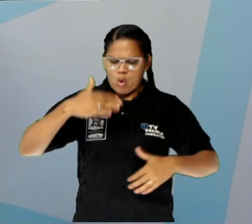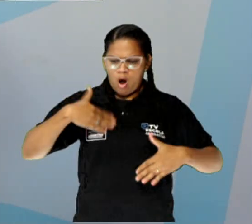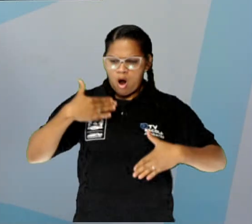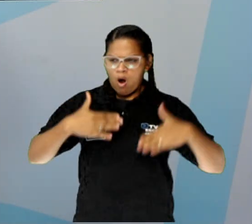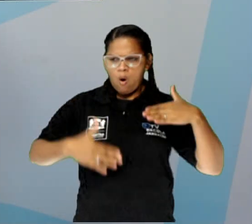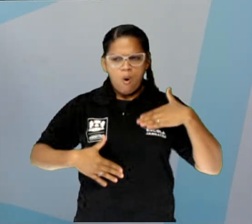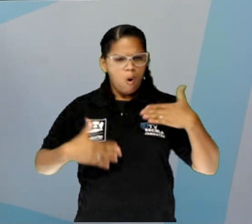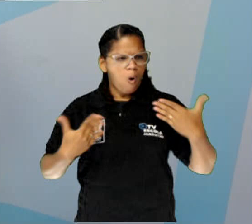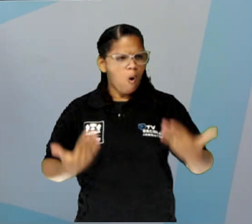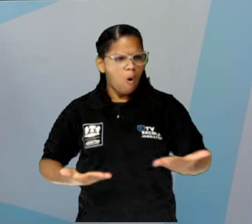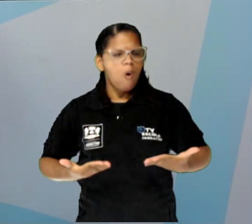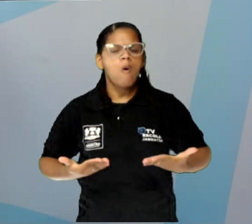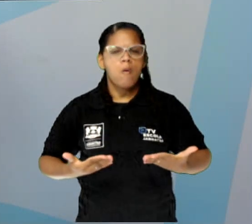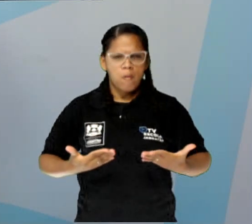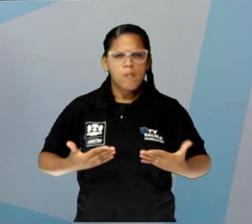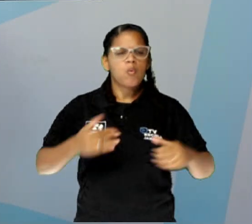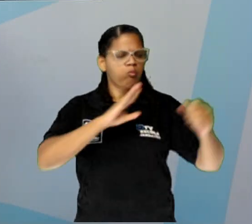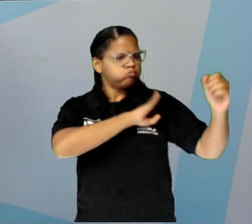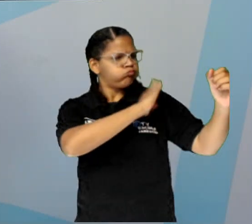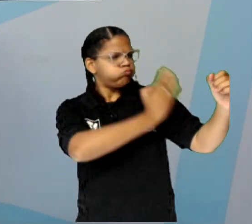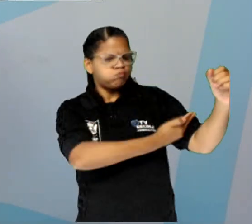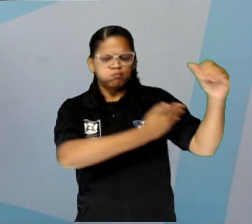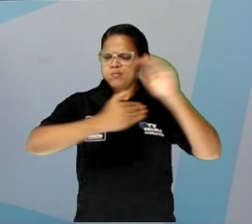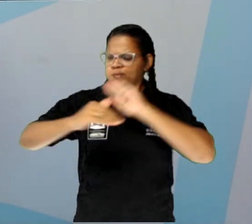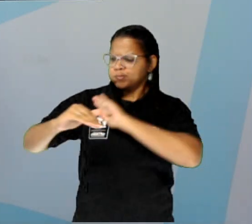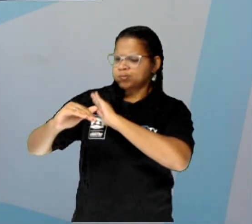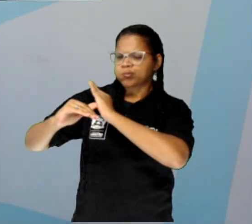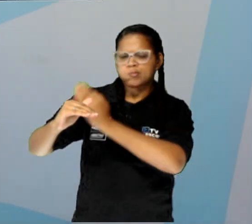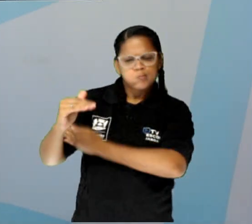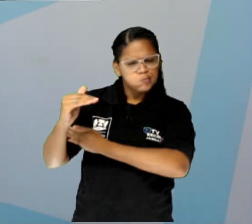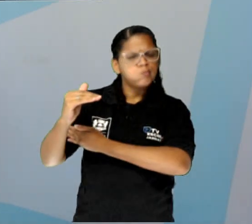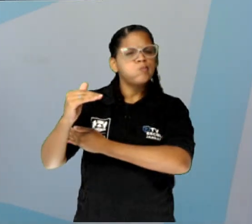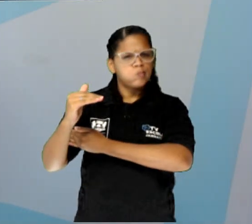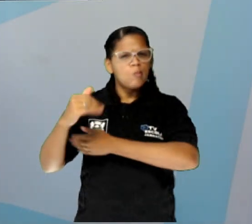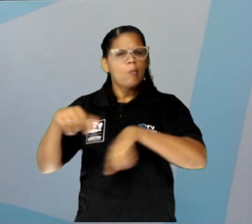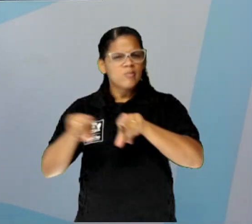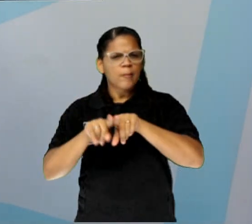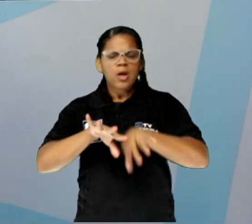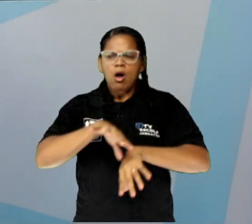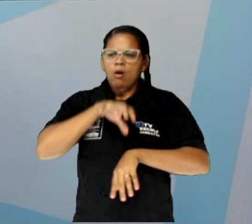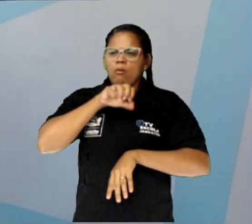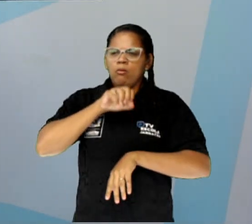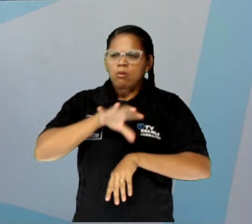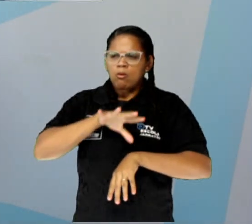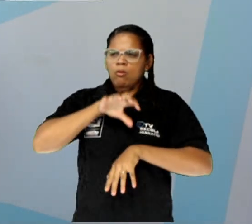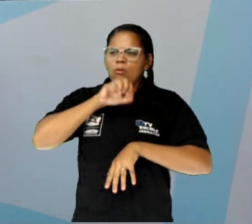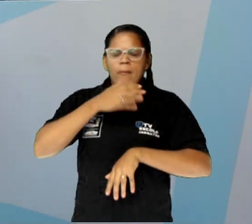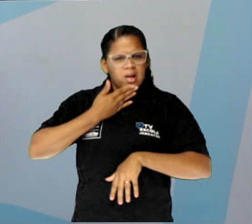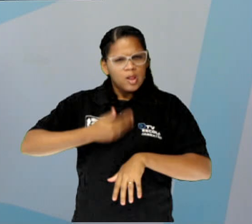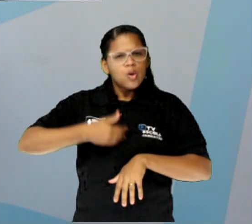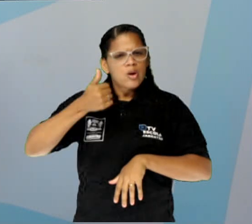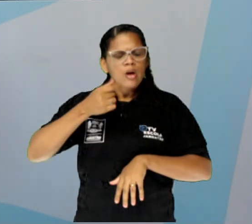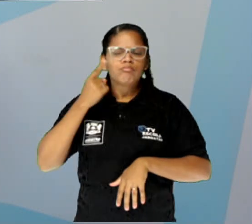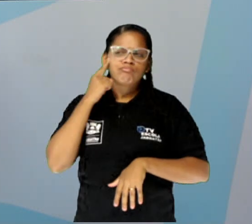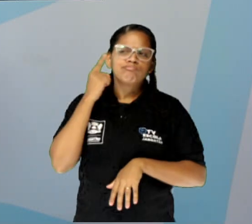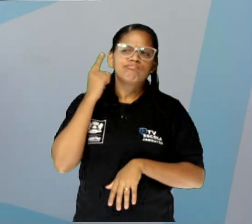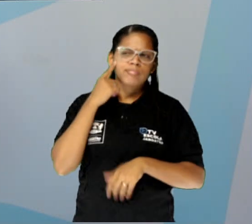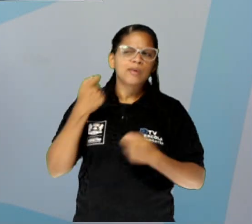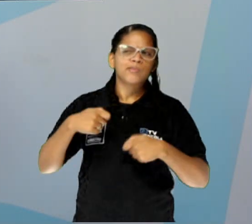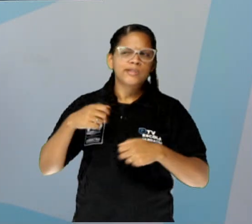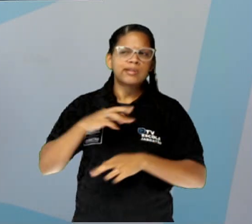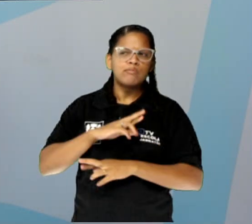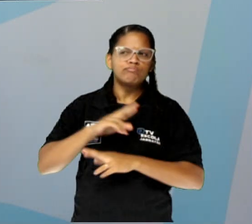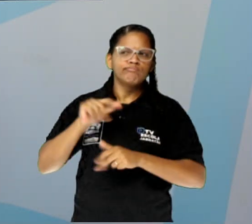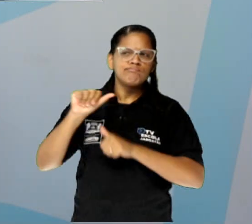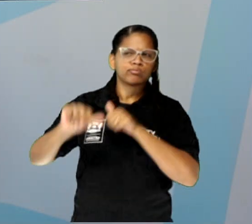Ele pudesse, tanto na musculatura, tanto na questão respiratória, ele começou a entender que precisava mudar. Tá?